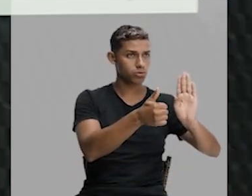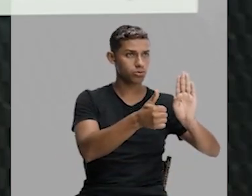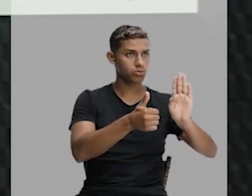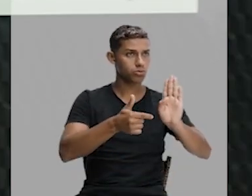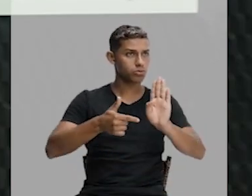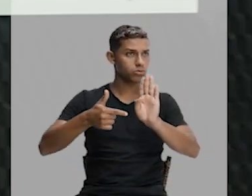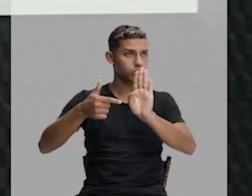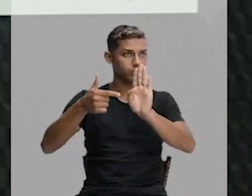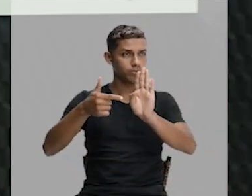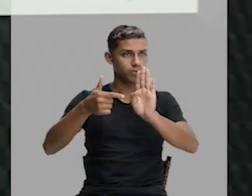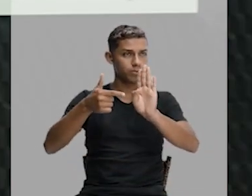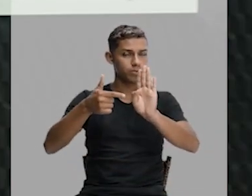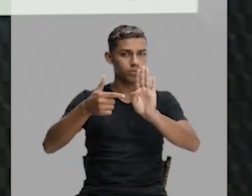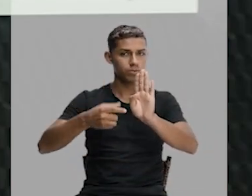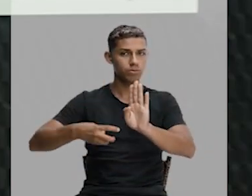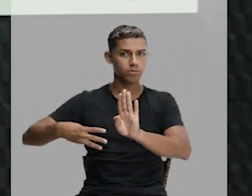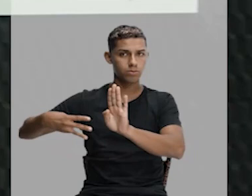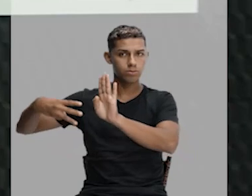B2,